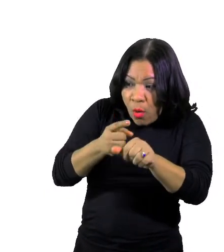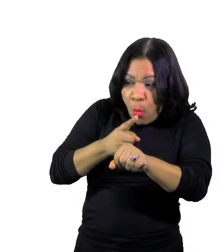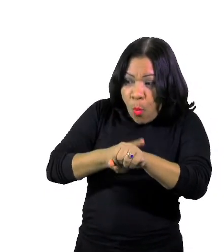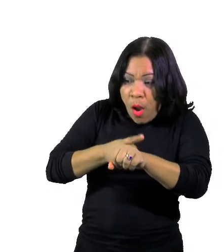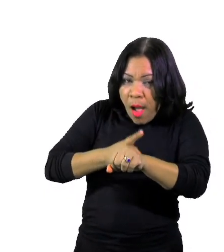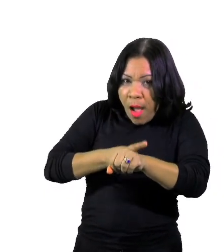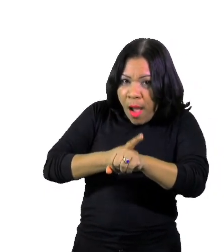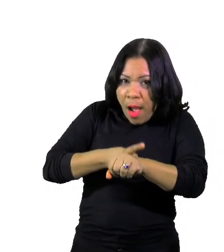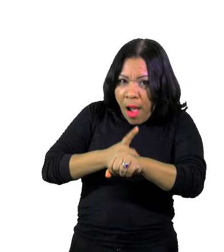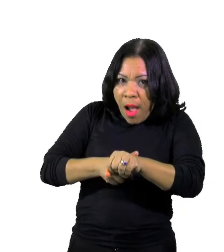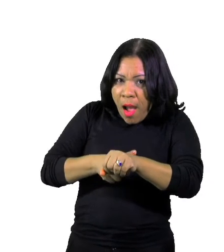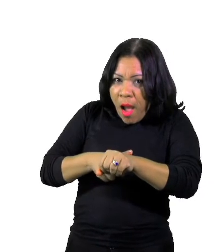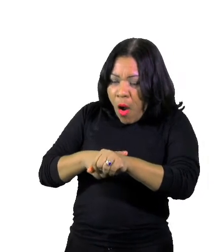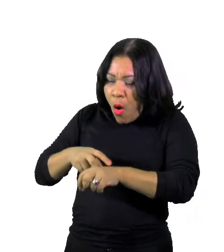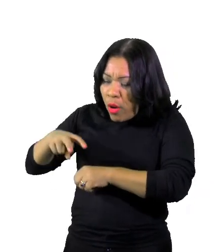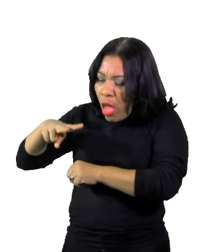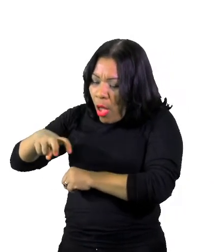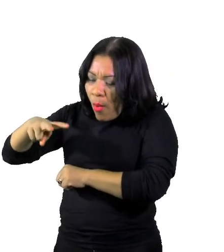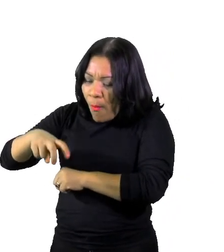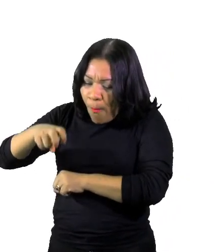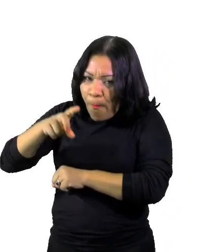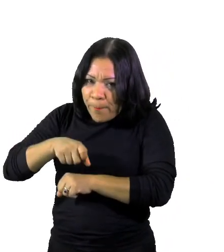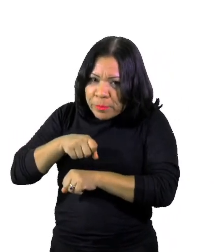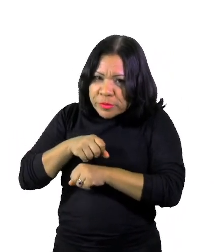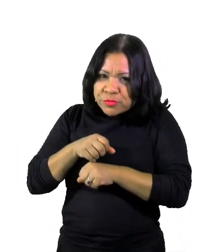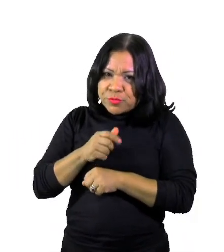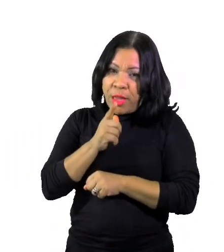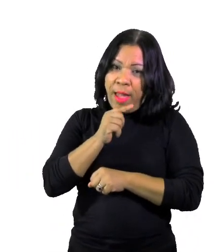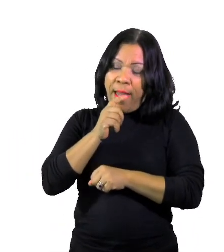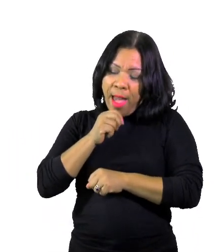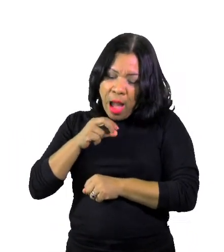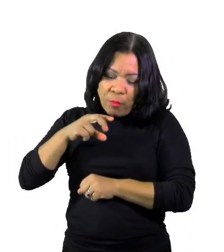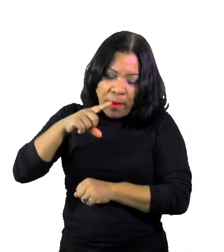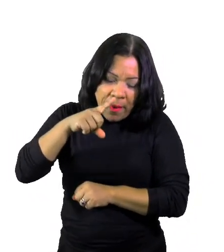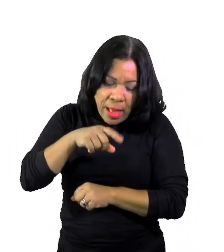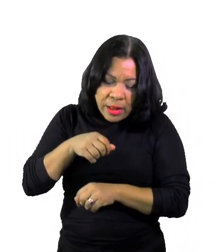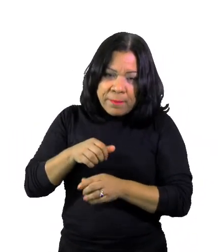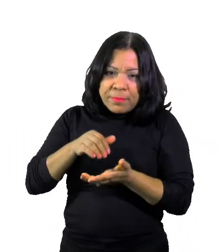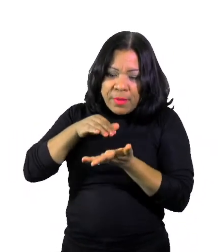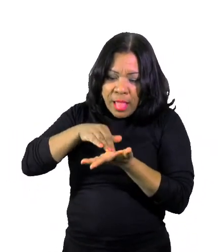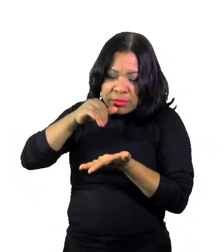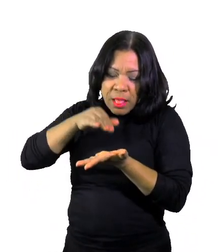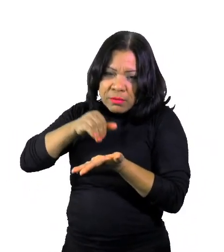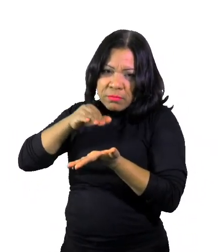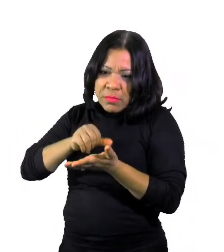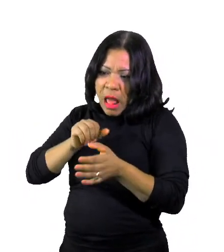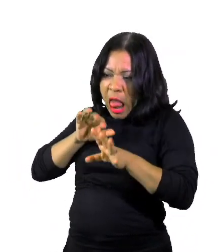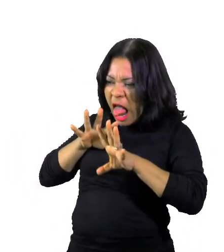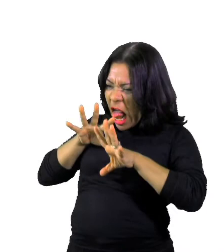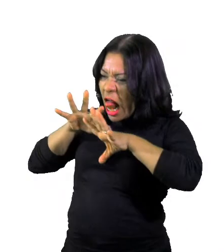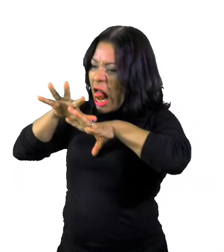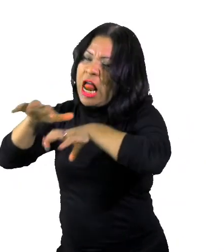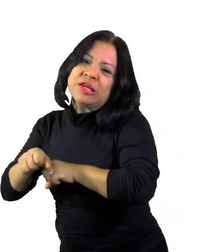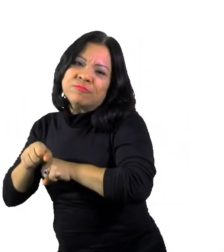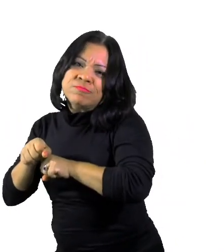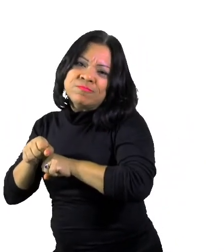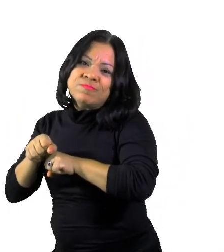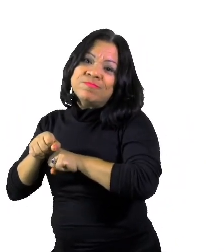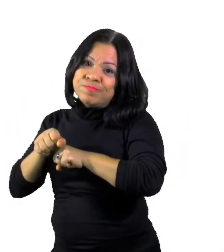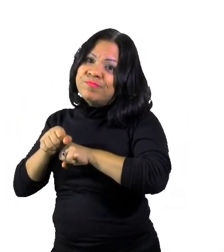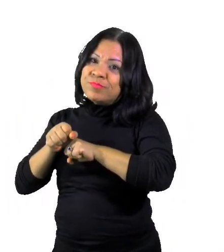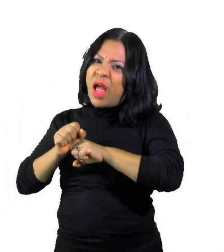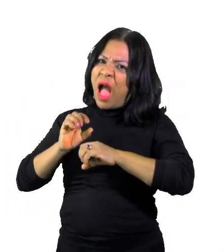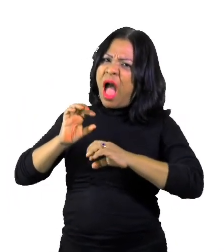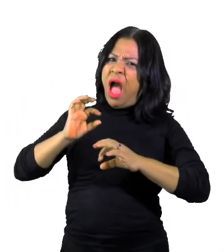beber água, ela ataca ferozmente. Será que é isso mesmo? Será que a onça